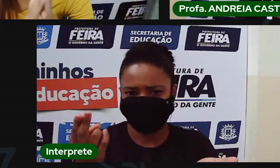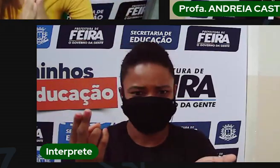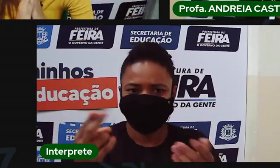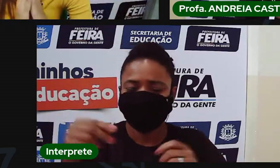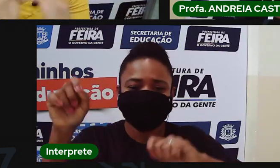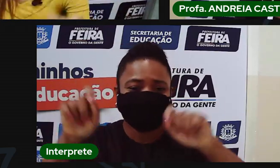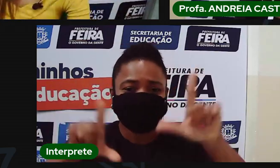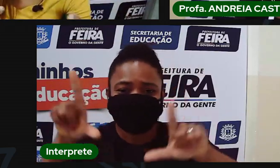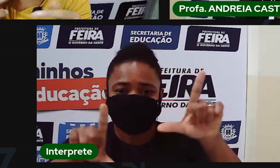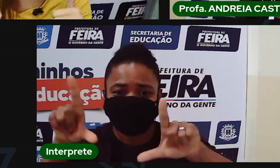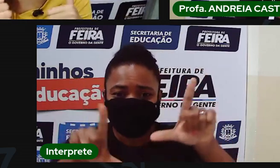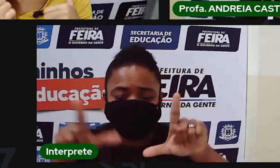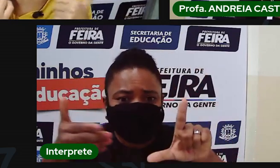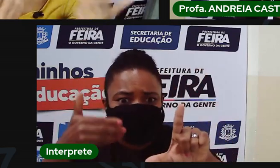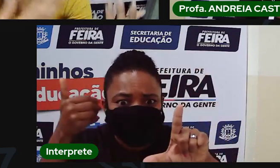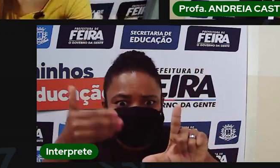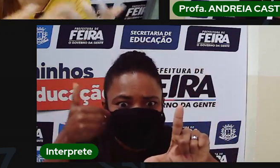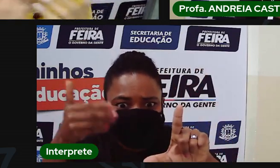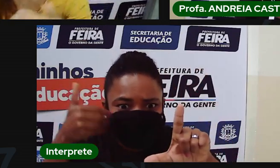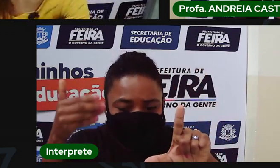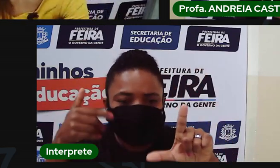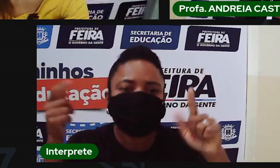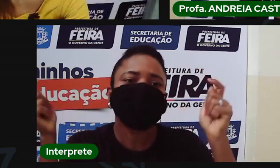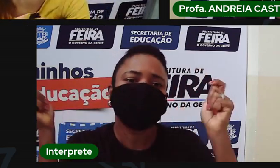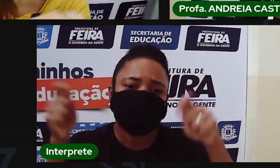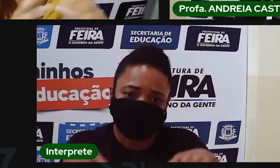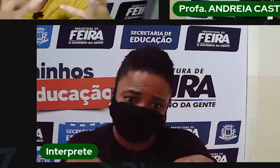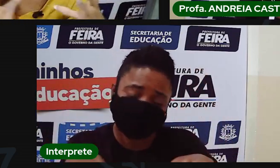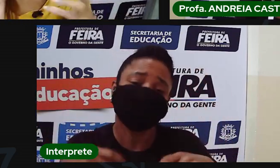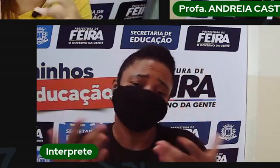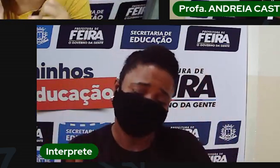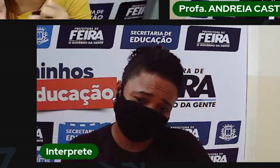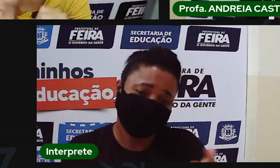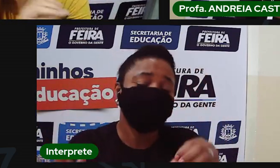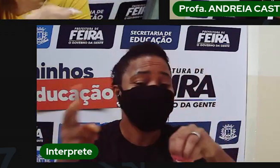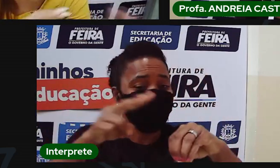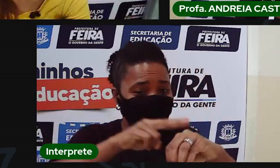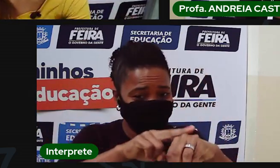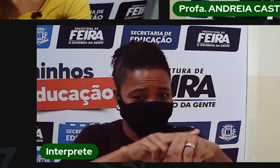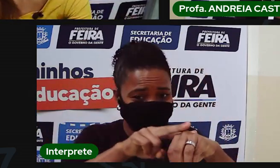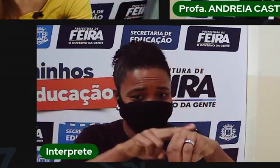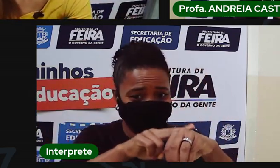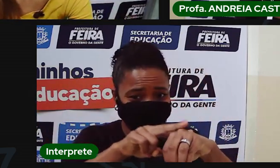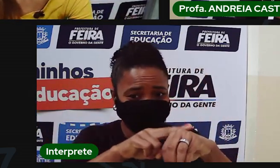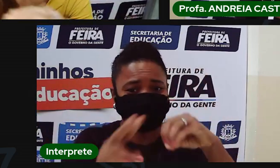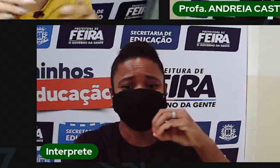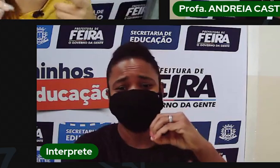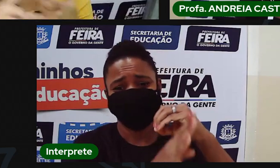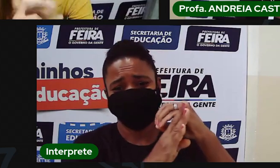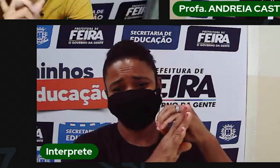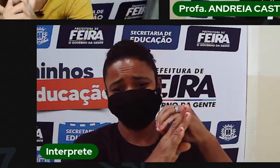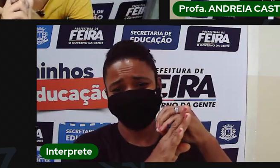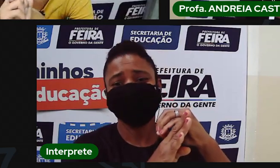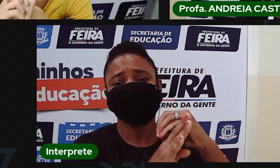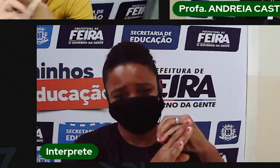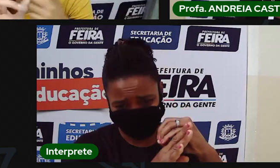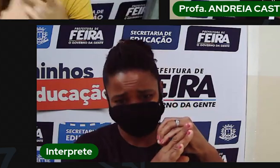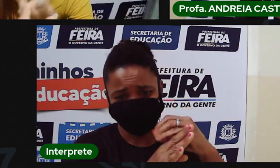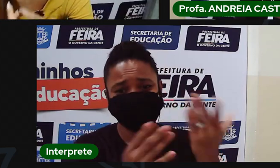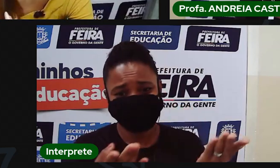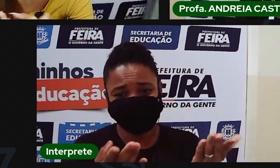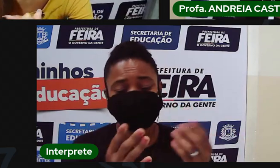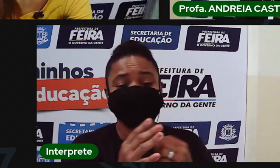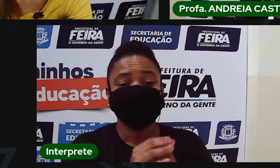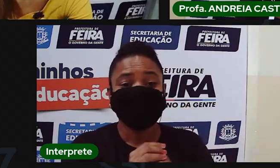pode, porque quando a gente fala, como você falou, no online e no offline, quando a gente fala do offline, sem ser estar na rede social, a gente pode assistir